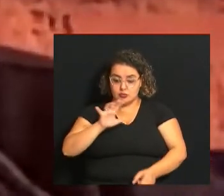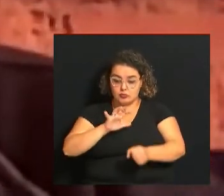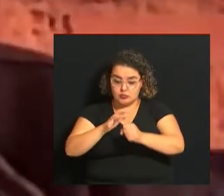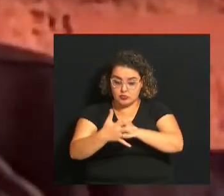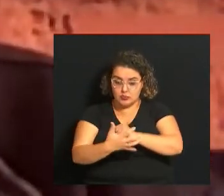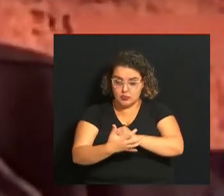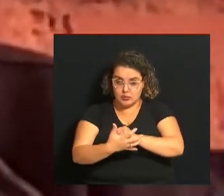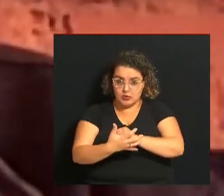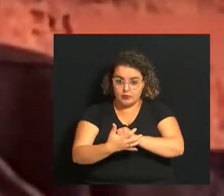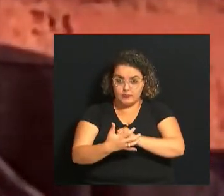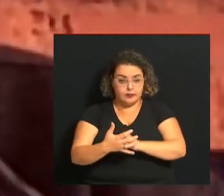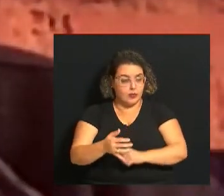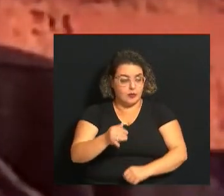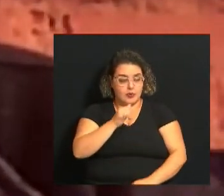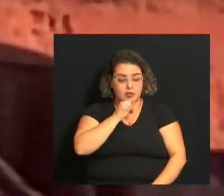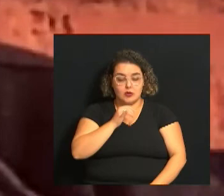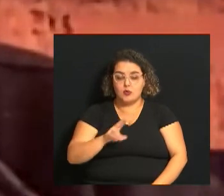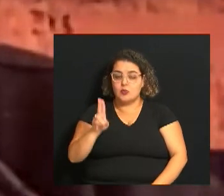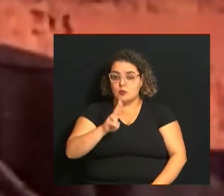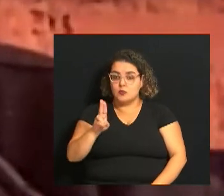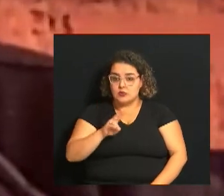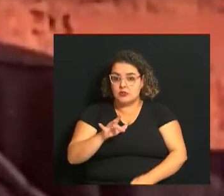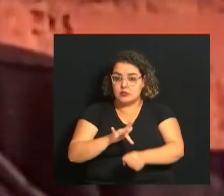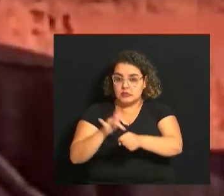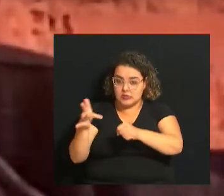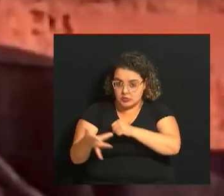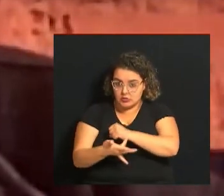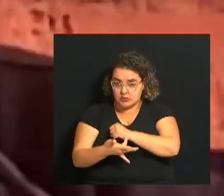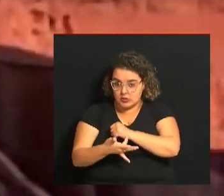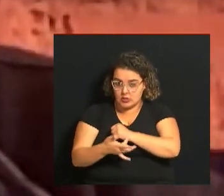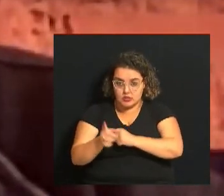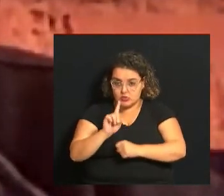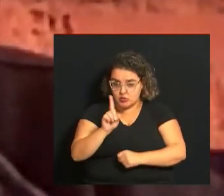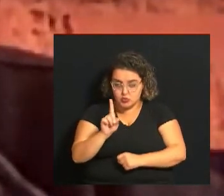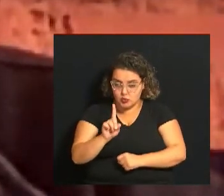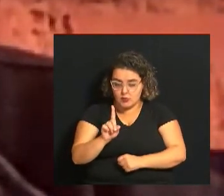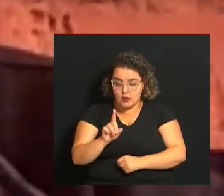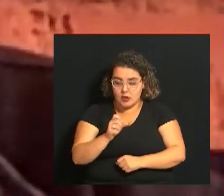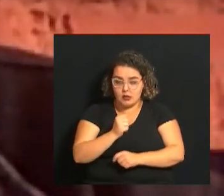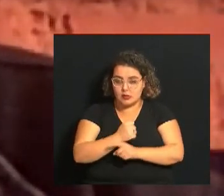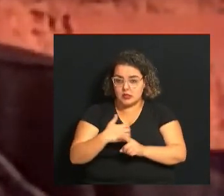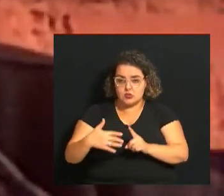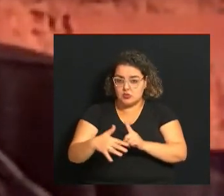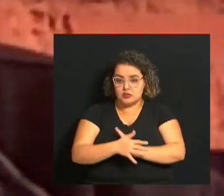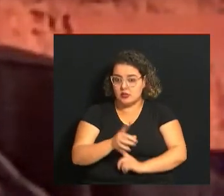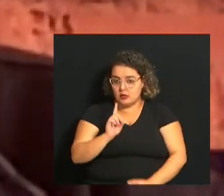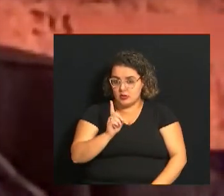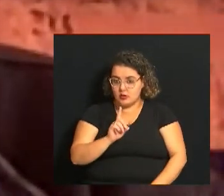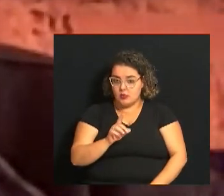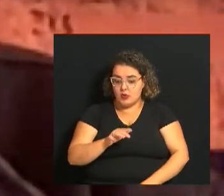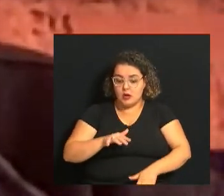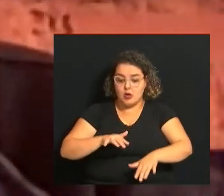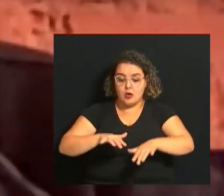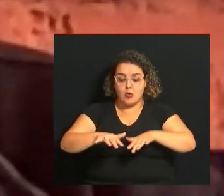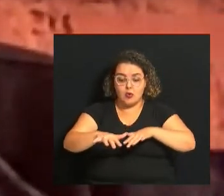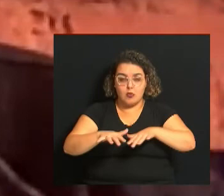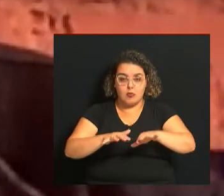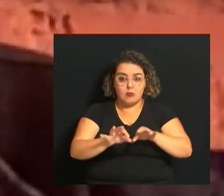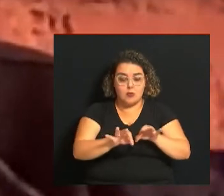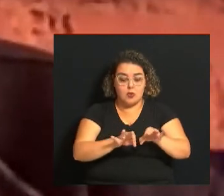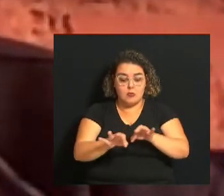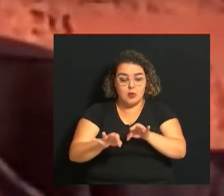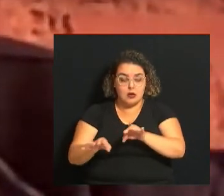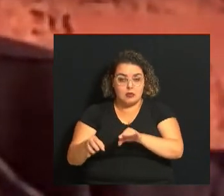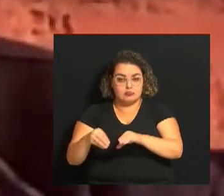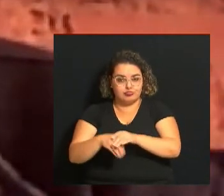não é da sociedade. Isso é um movimento orquestrado, perpetrado por gente